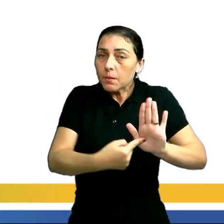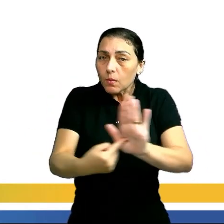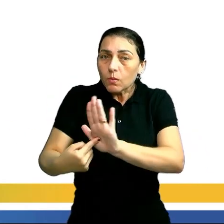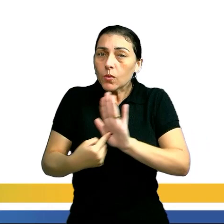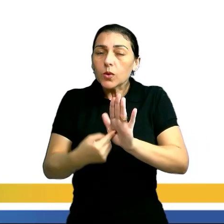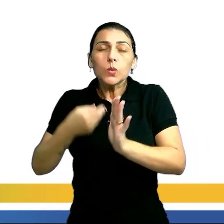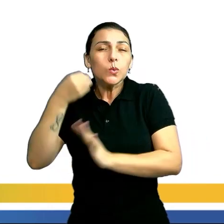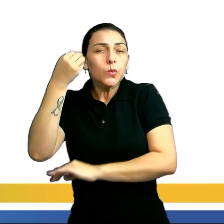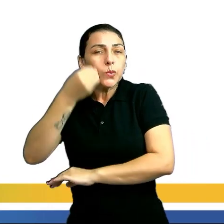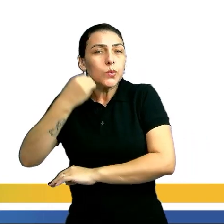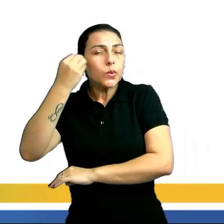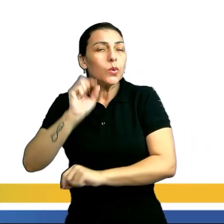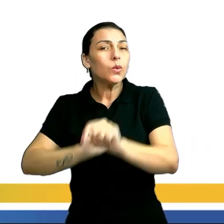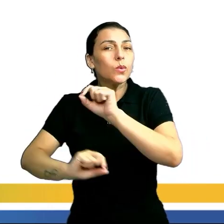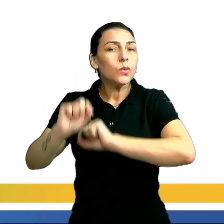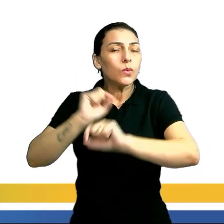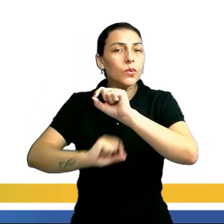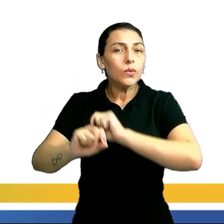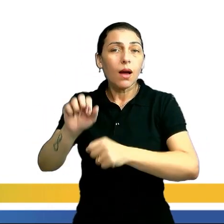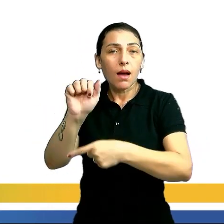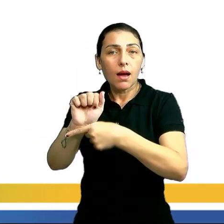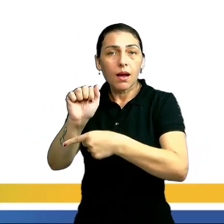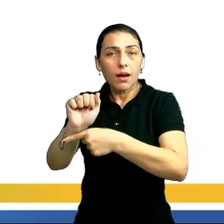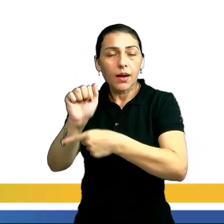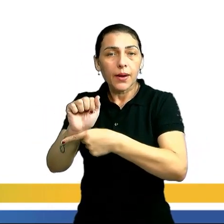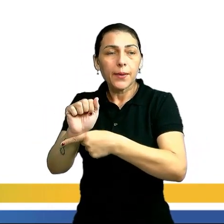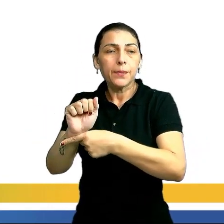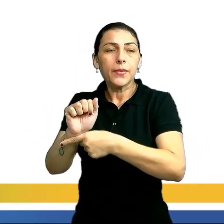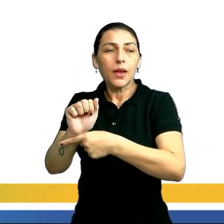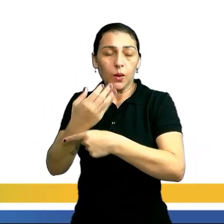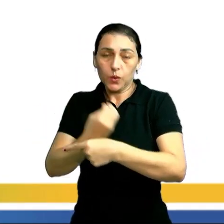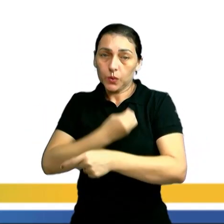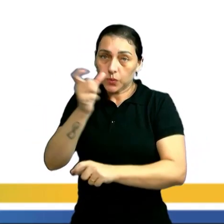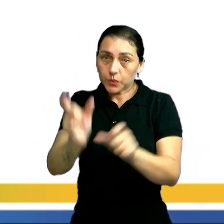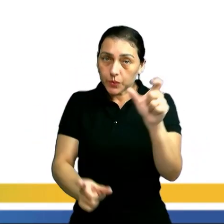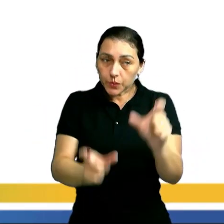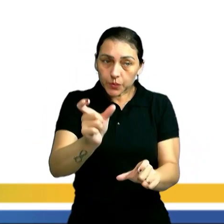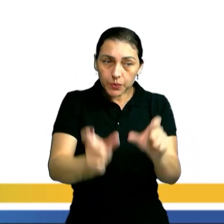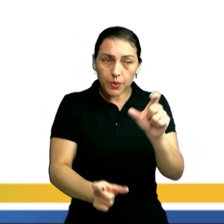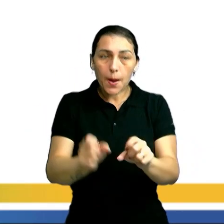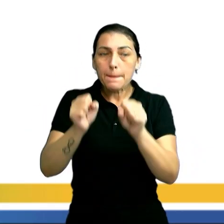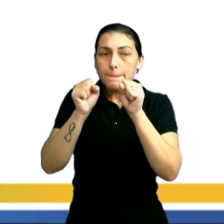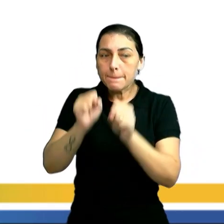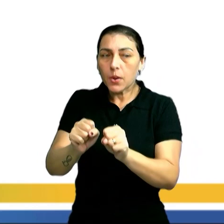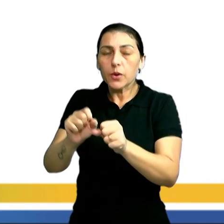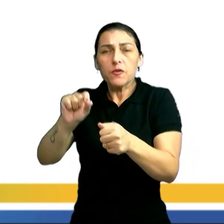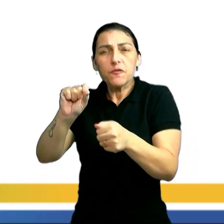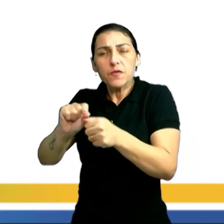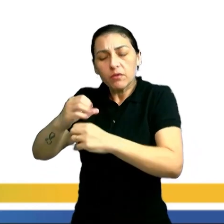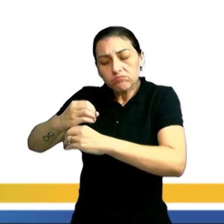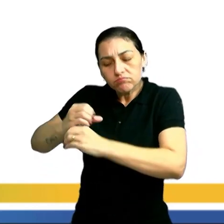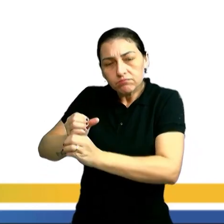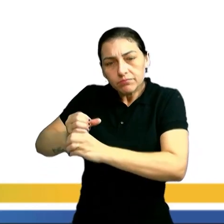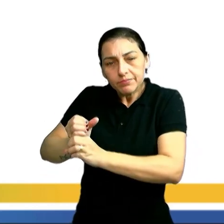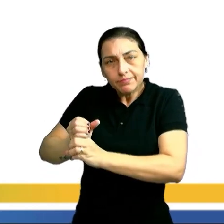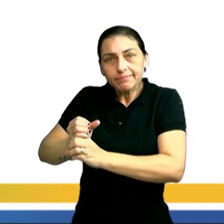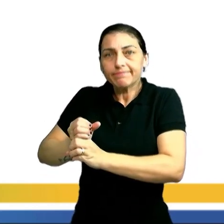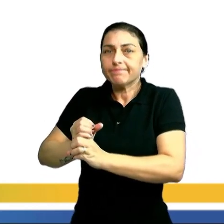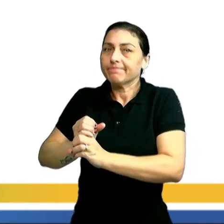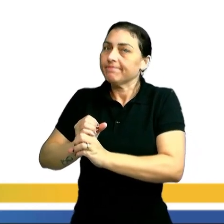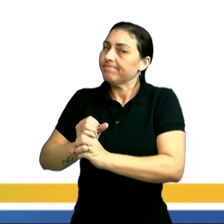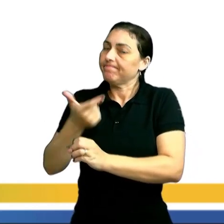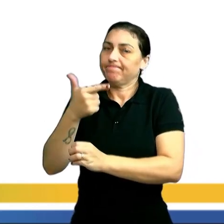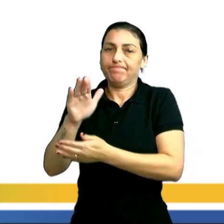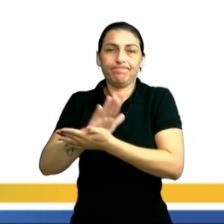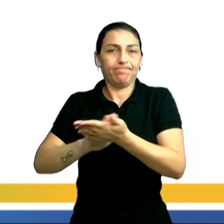mostraram experimentalmente que, letra A, os seres vivos podem ser criados em laboratório. Não